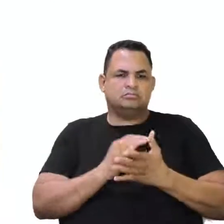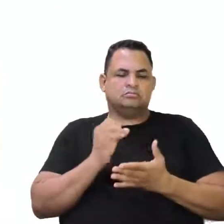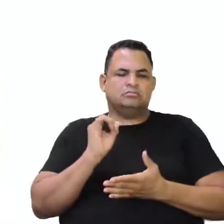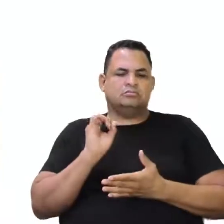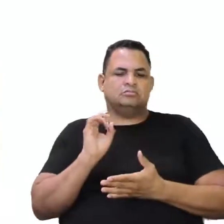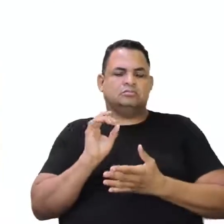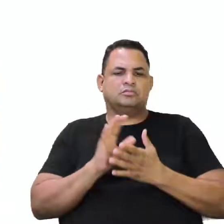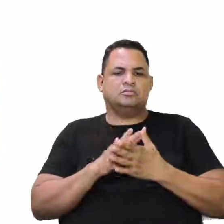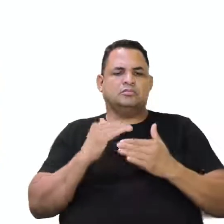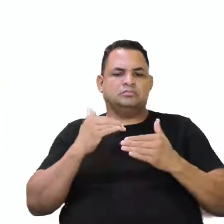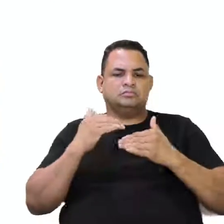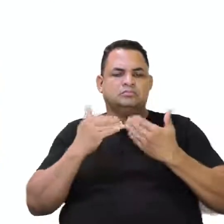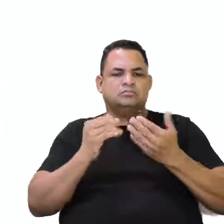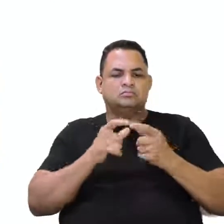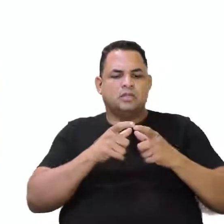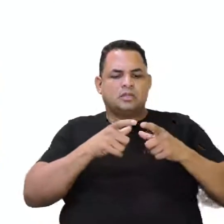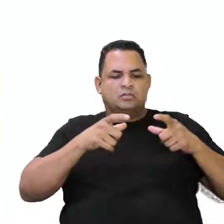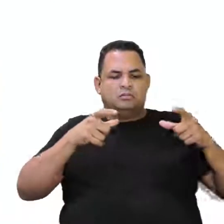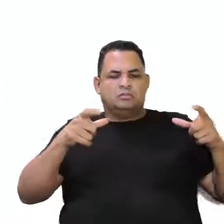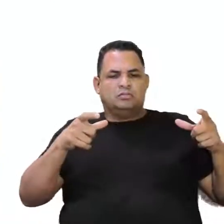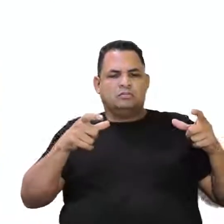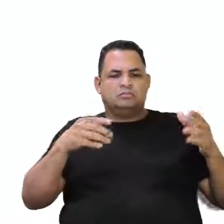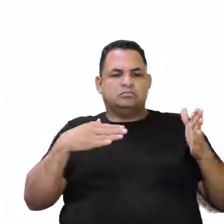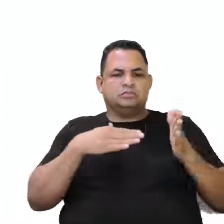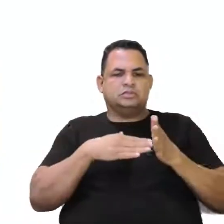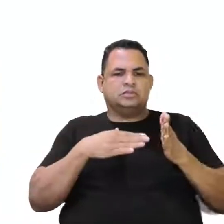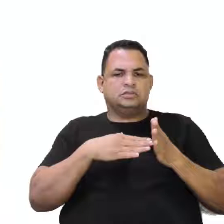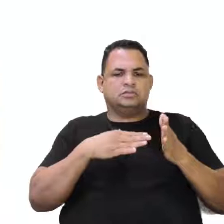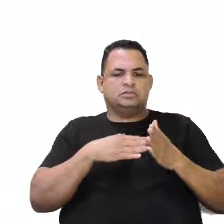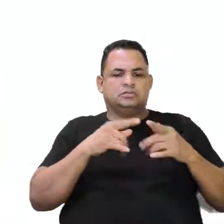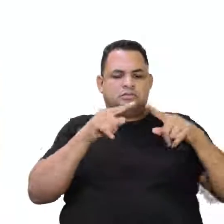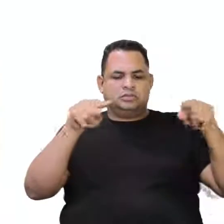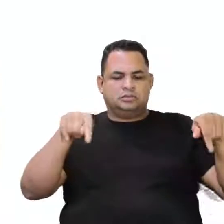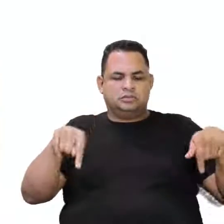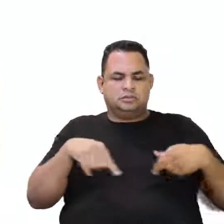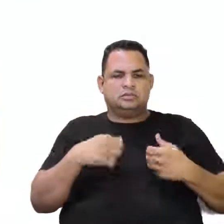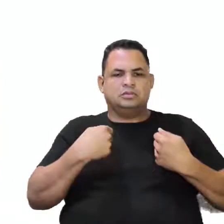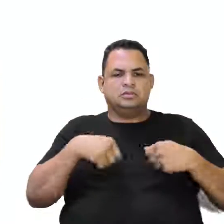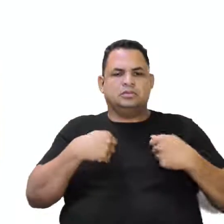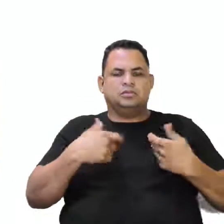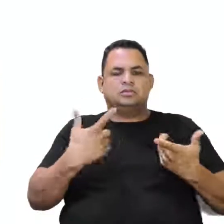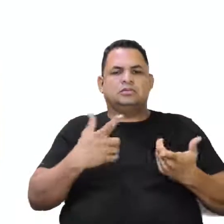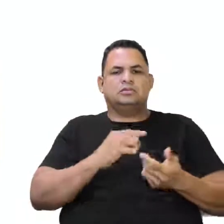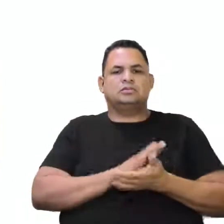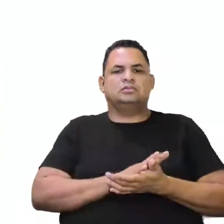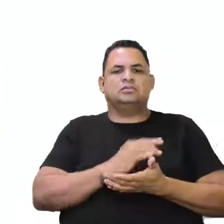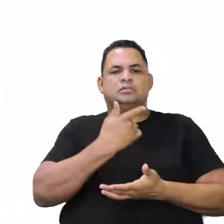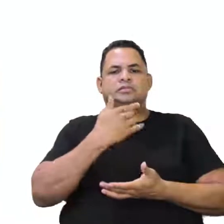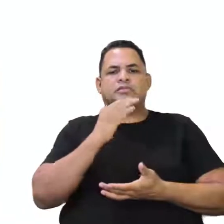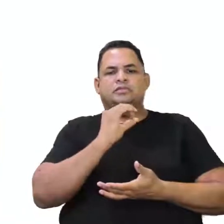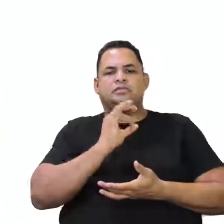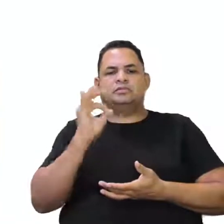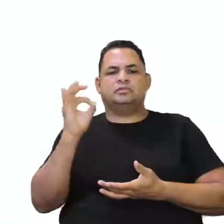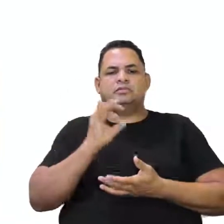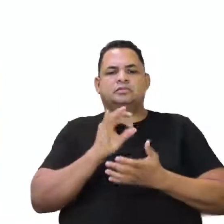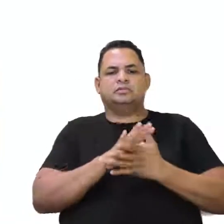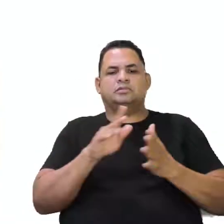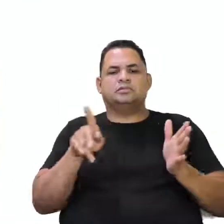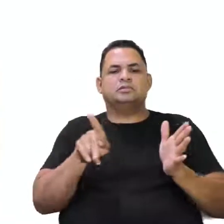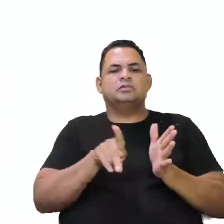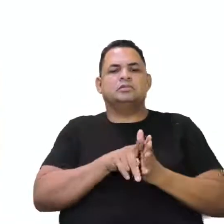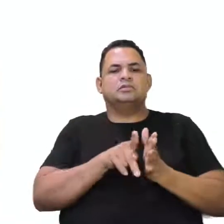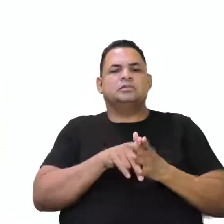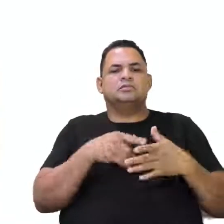pode avançar até uma determinada, né, extensão da sua área e você precisa deixar aí pelo menos 20% da sua